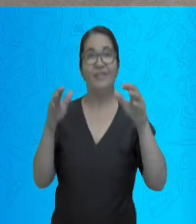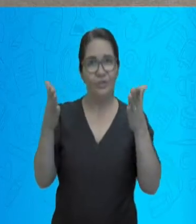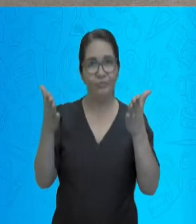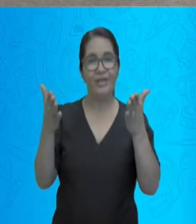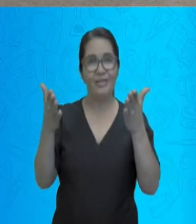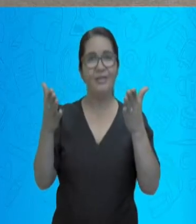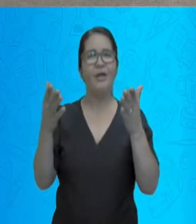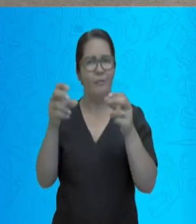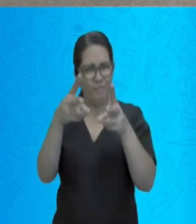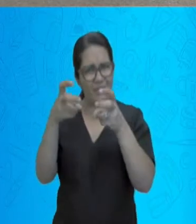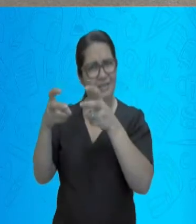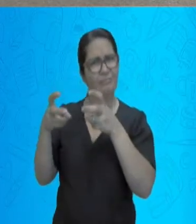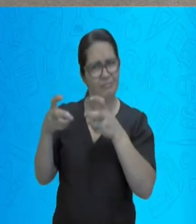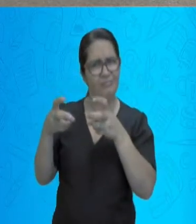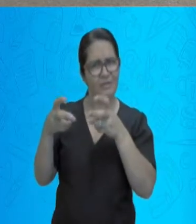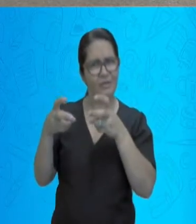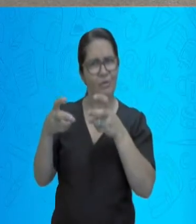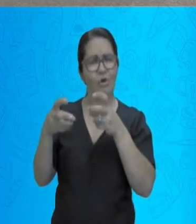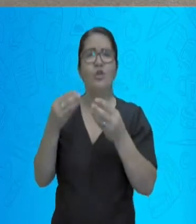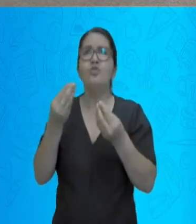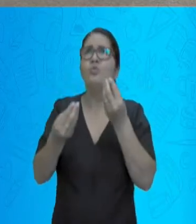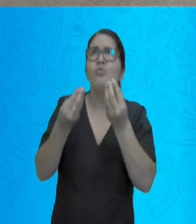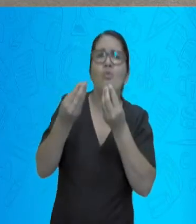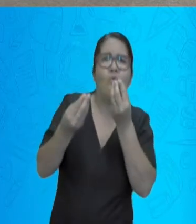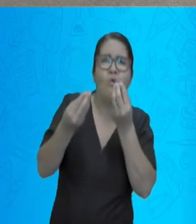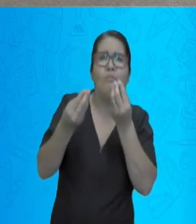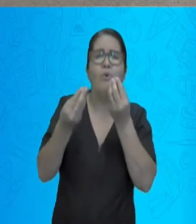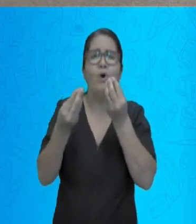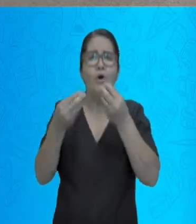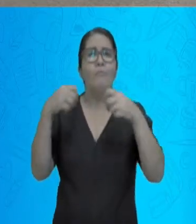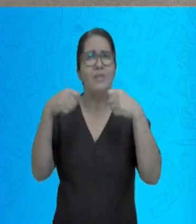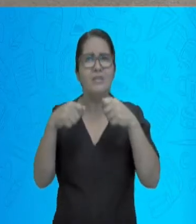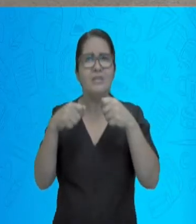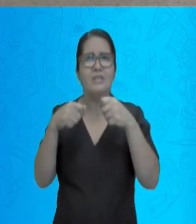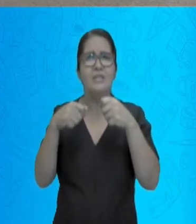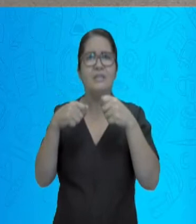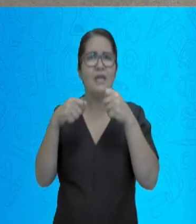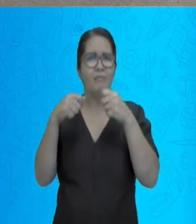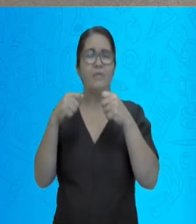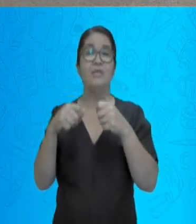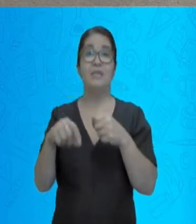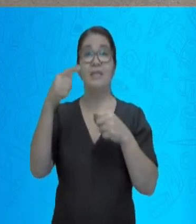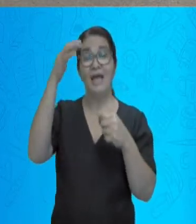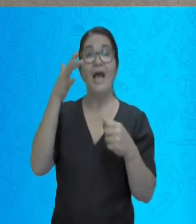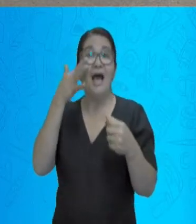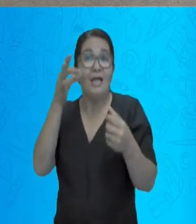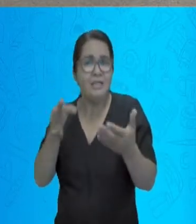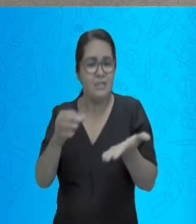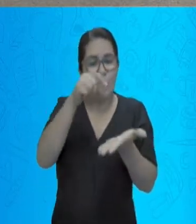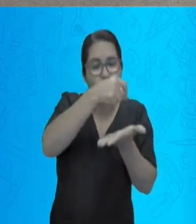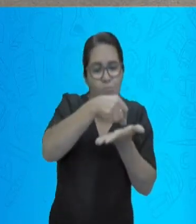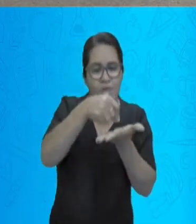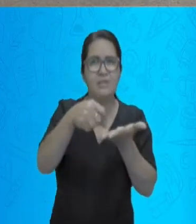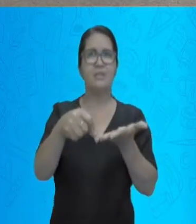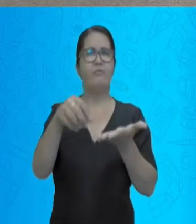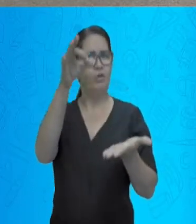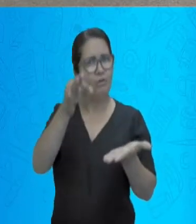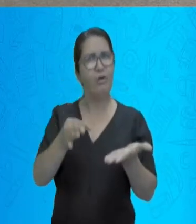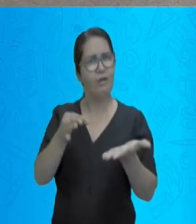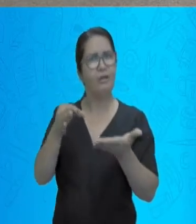essa diferença. É importante essa fala porque assim vocês conseguem diferenciar. Então,